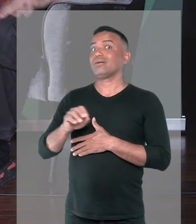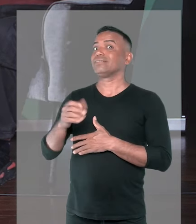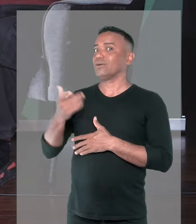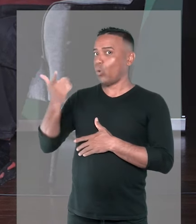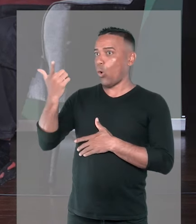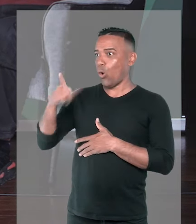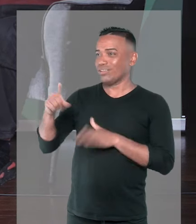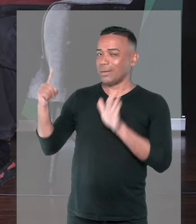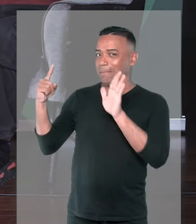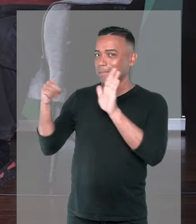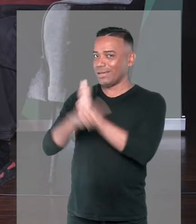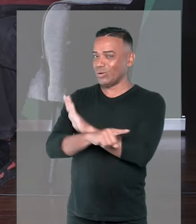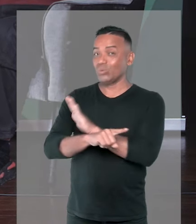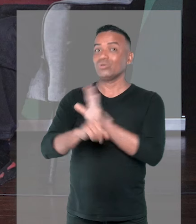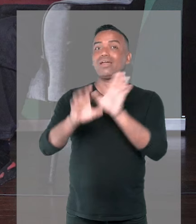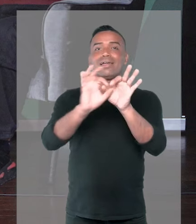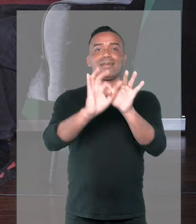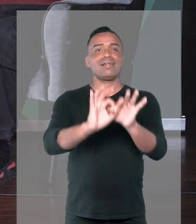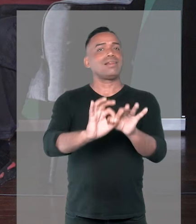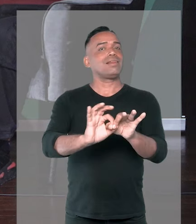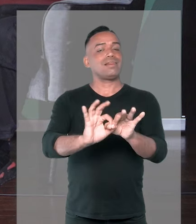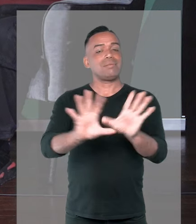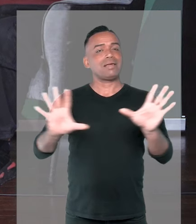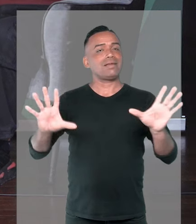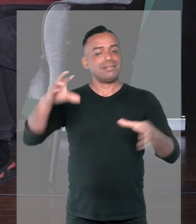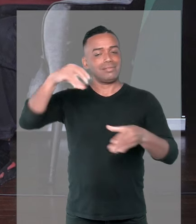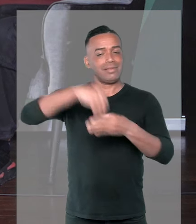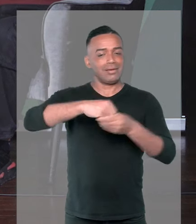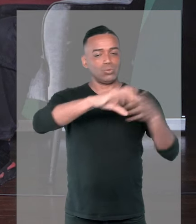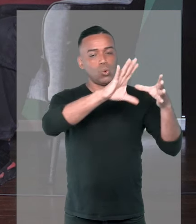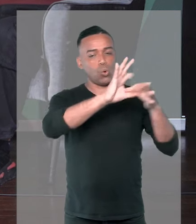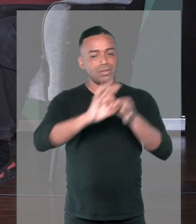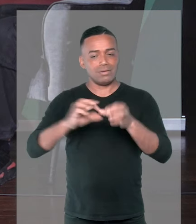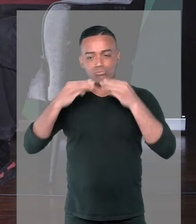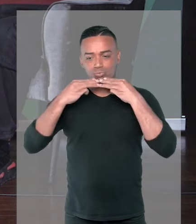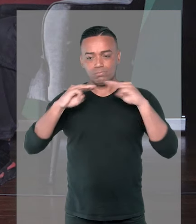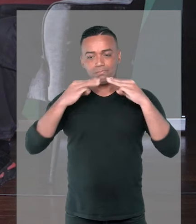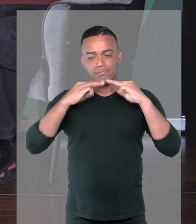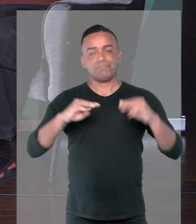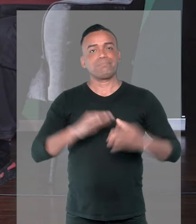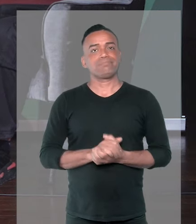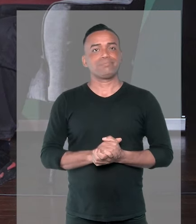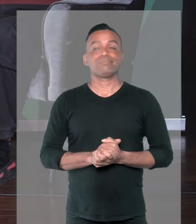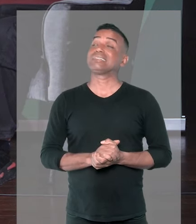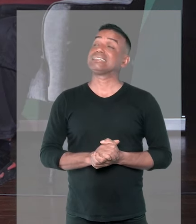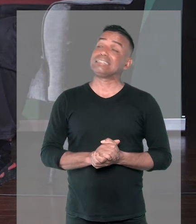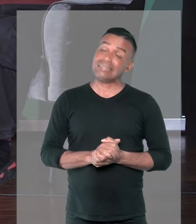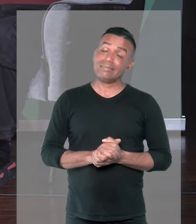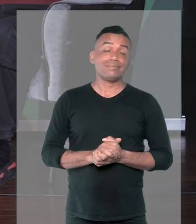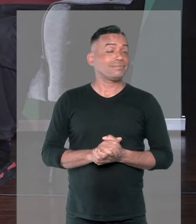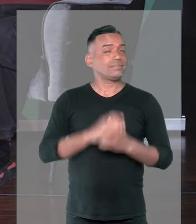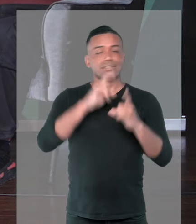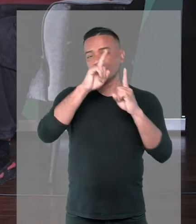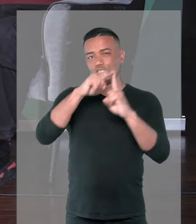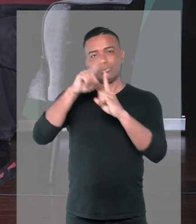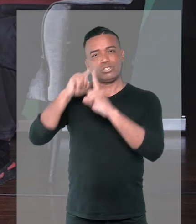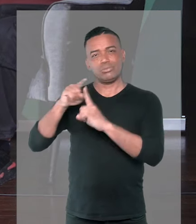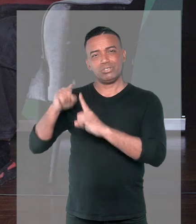pergunta minha que é liberdade como é que fica nesse contexto de mais de uma forma as redes